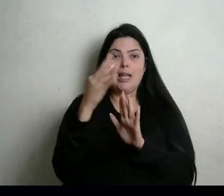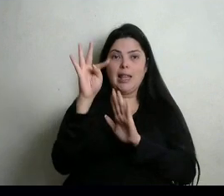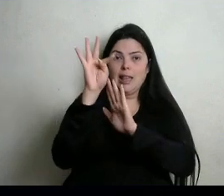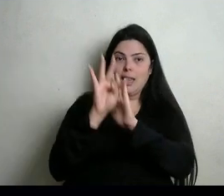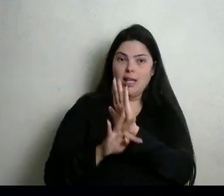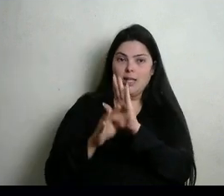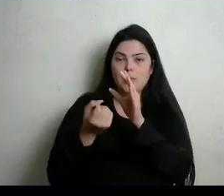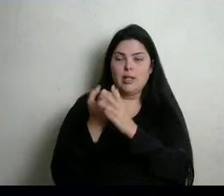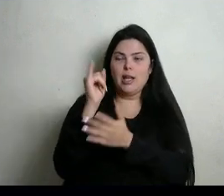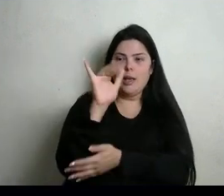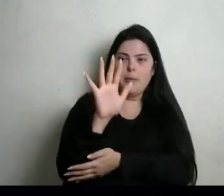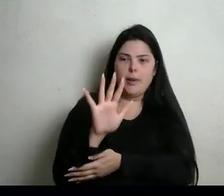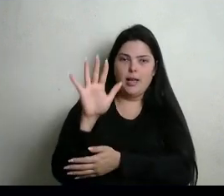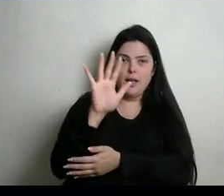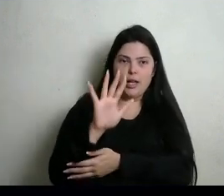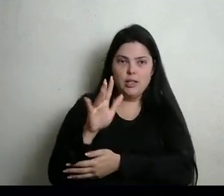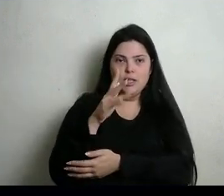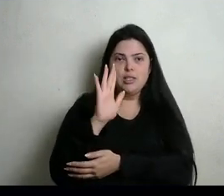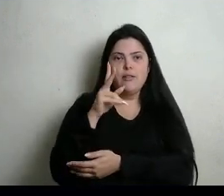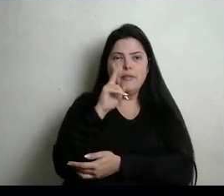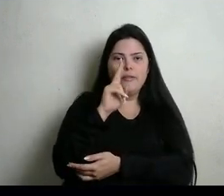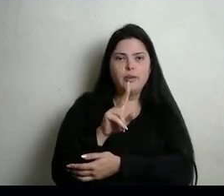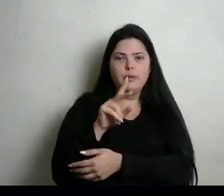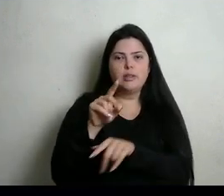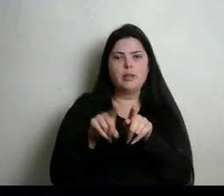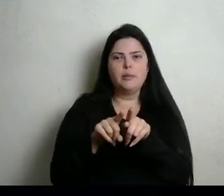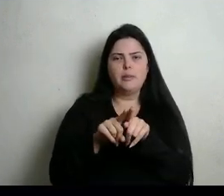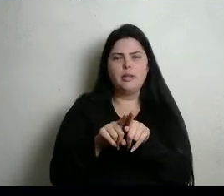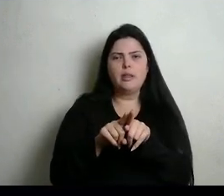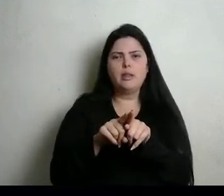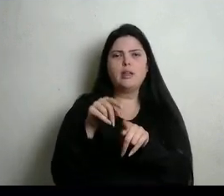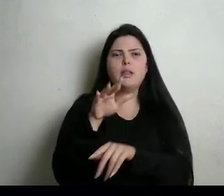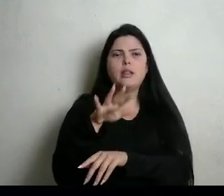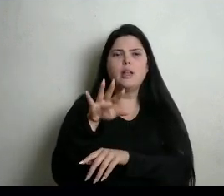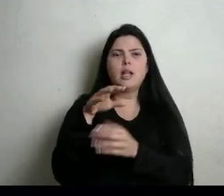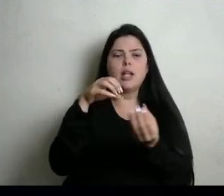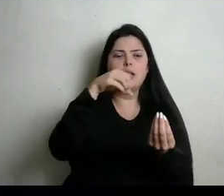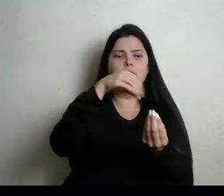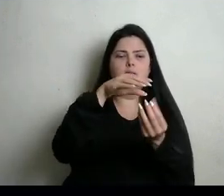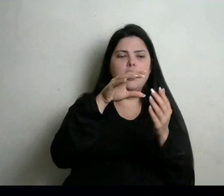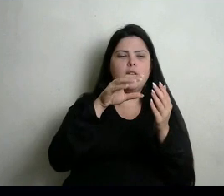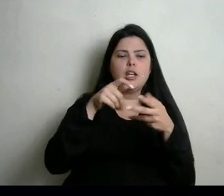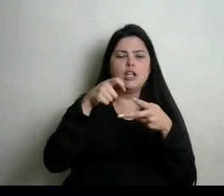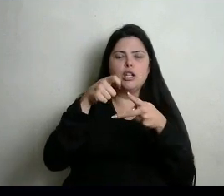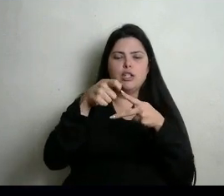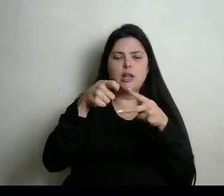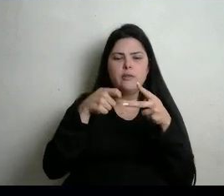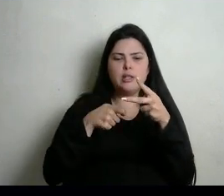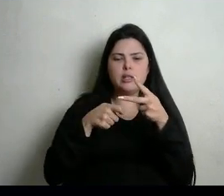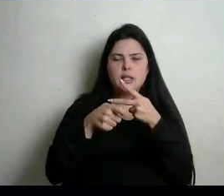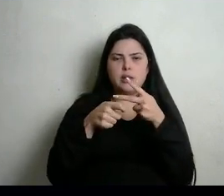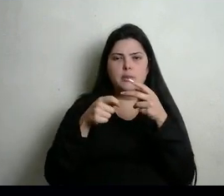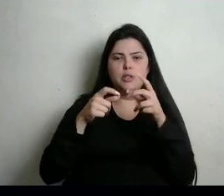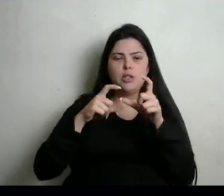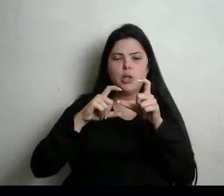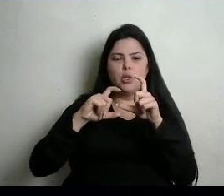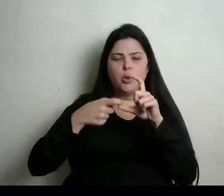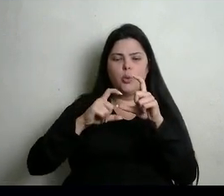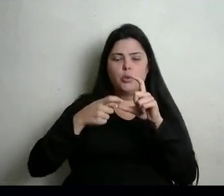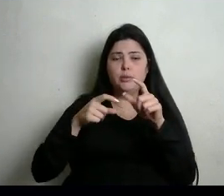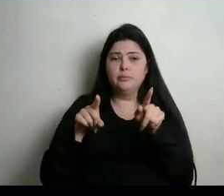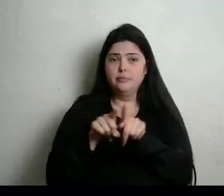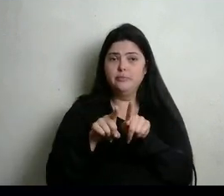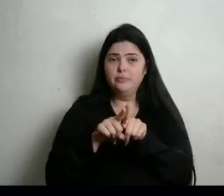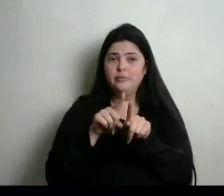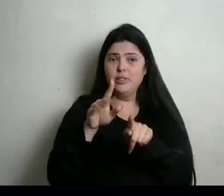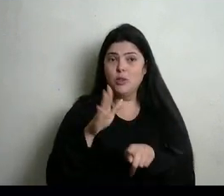gerar imagens, como a gente viu, quem aqui é da trilha de JavaScript Node, e para surpresa de